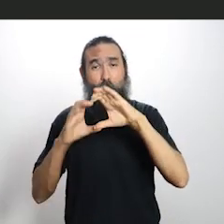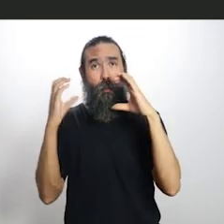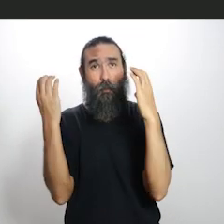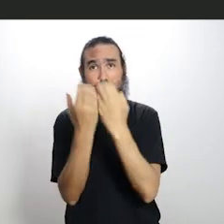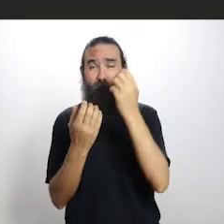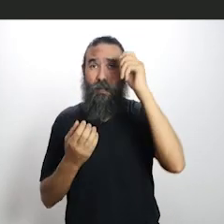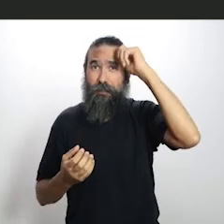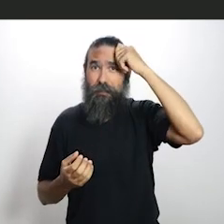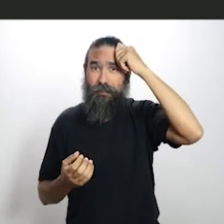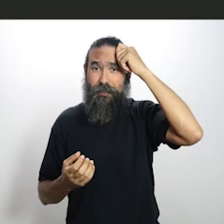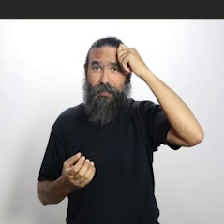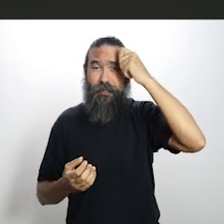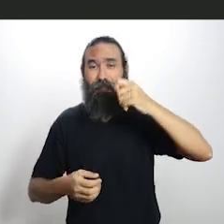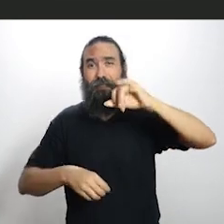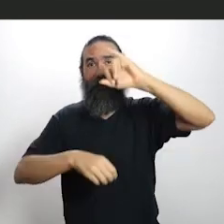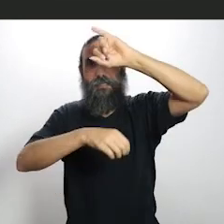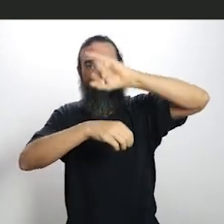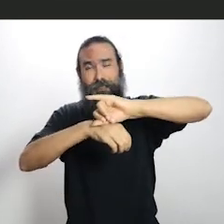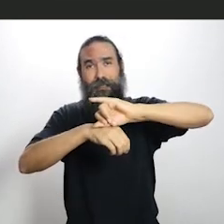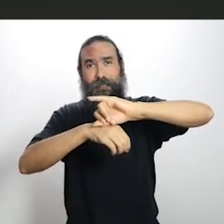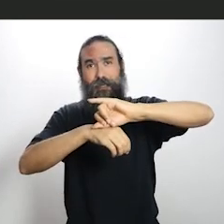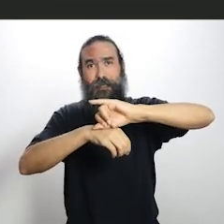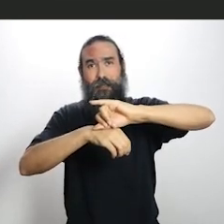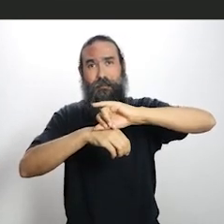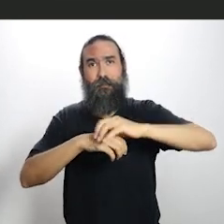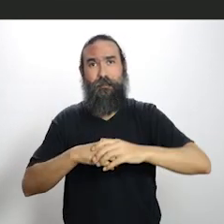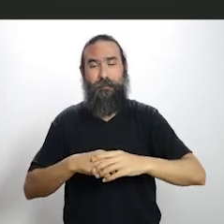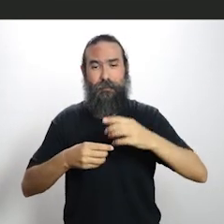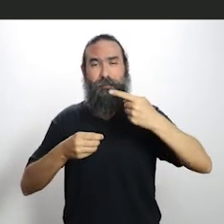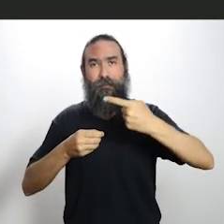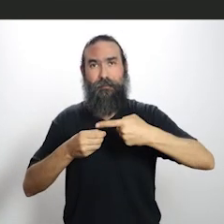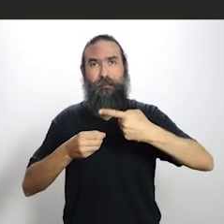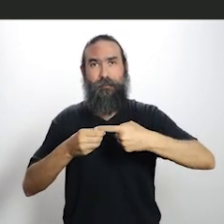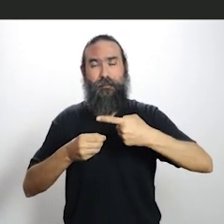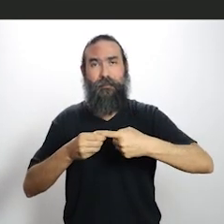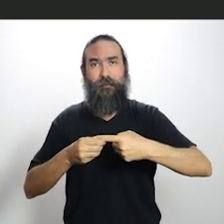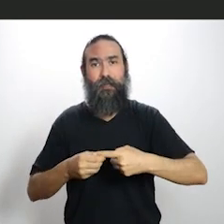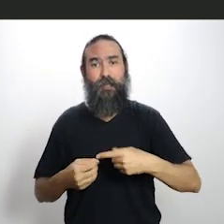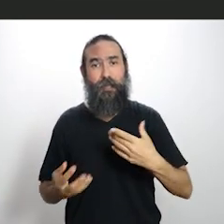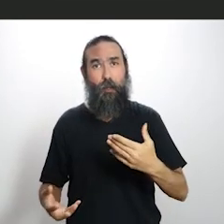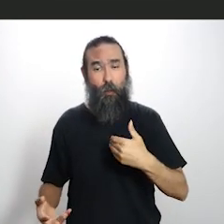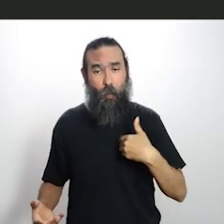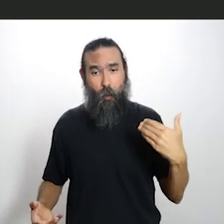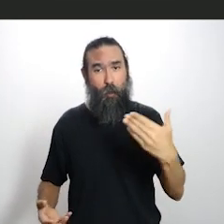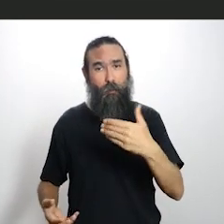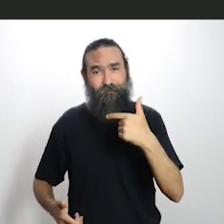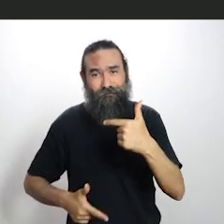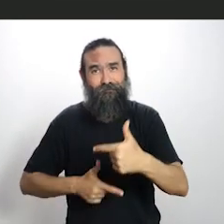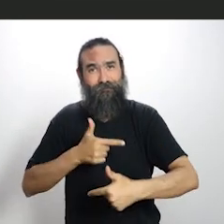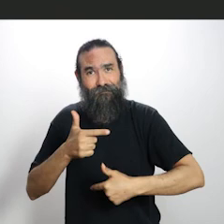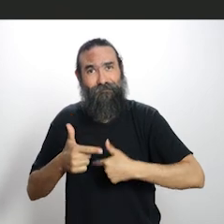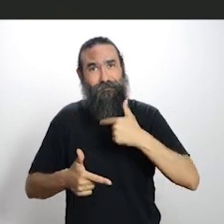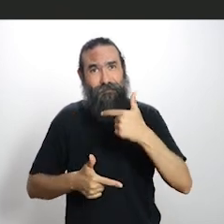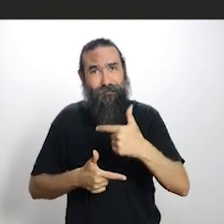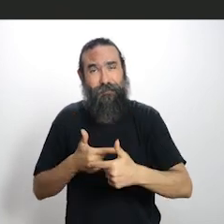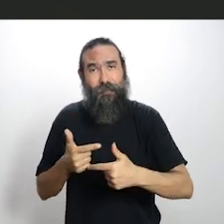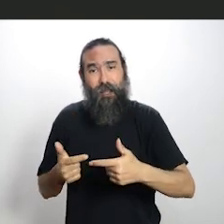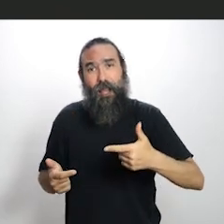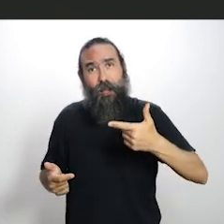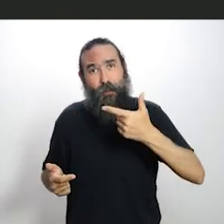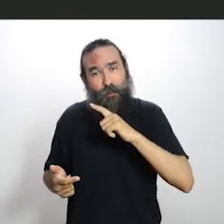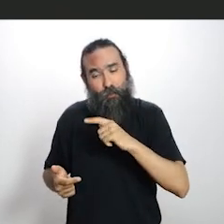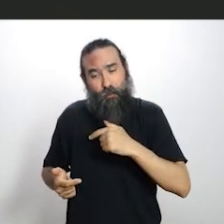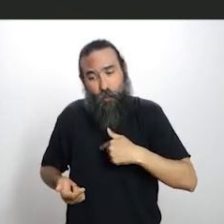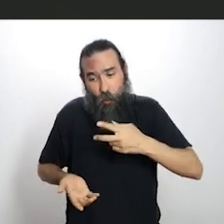a nossa concretude e a nossa conquista de reconhecimento quanto quilombola então aí eu entendo que todas essas